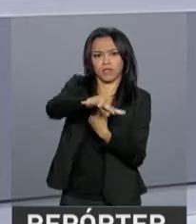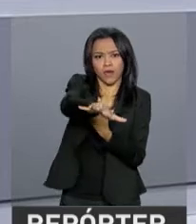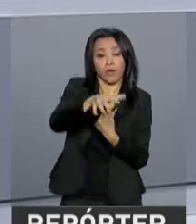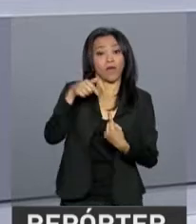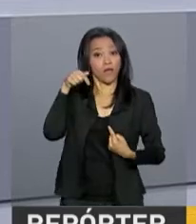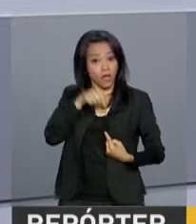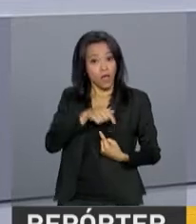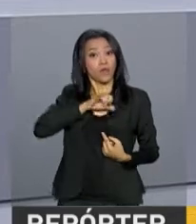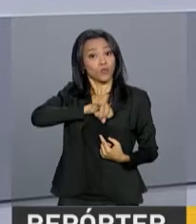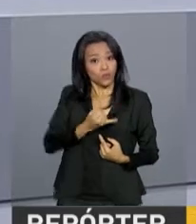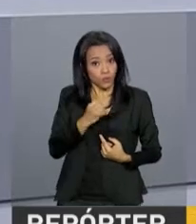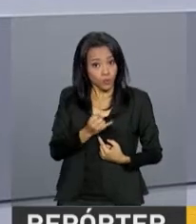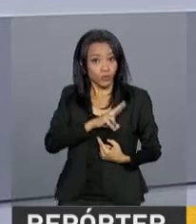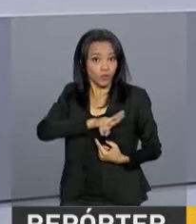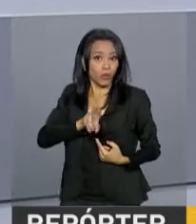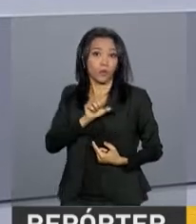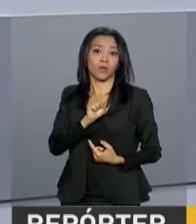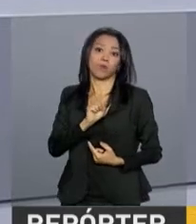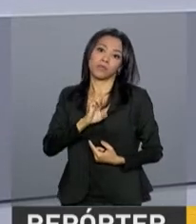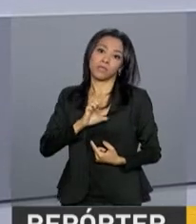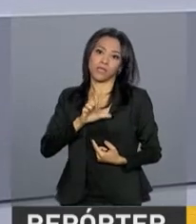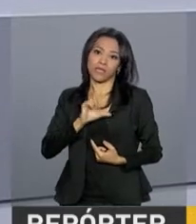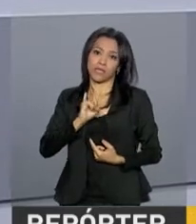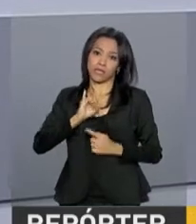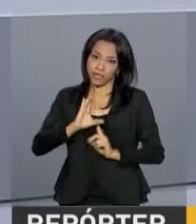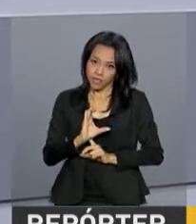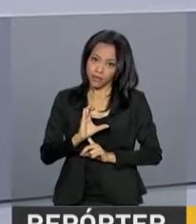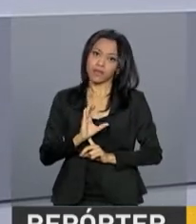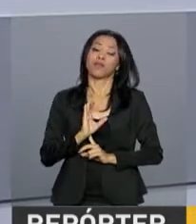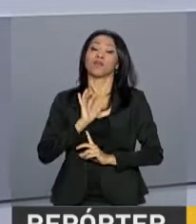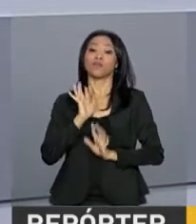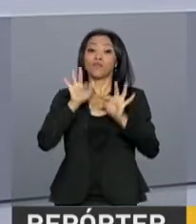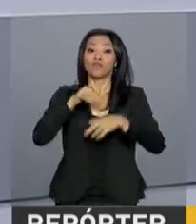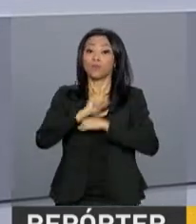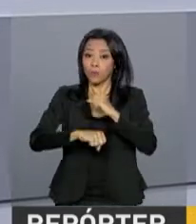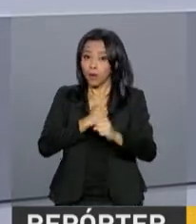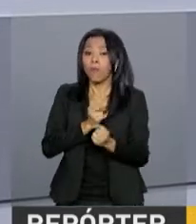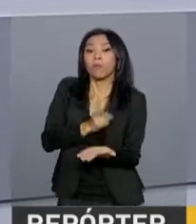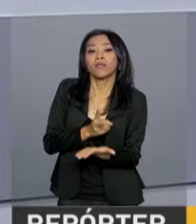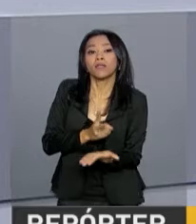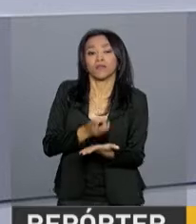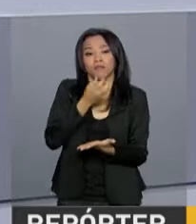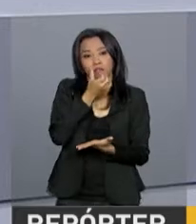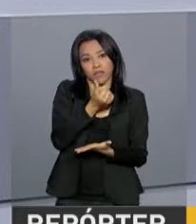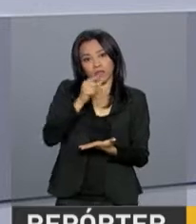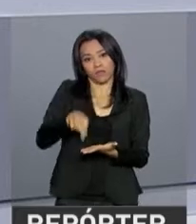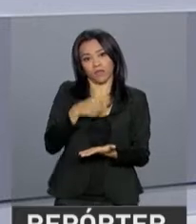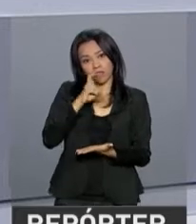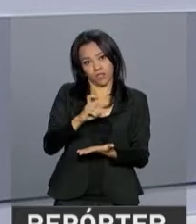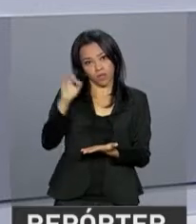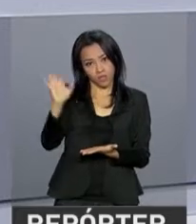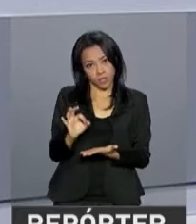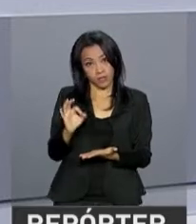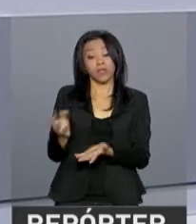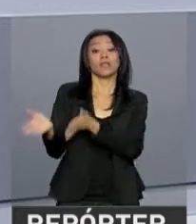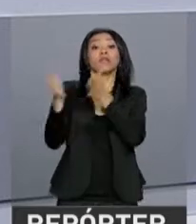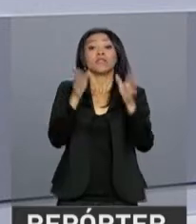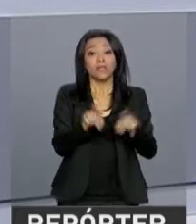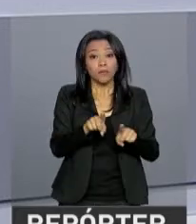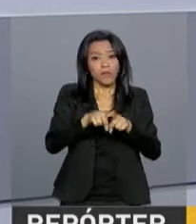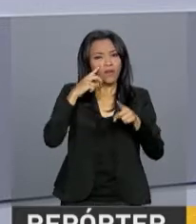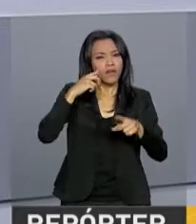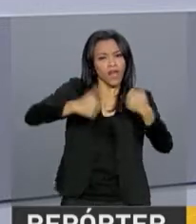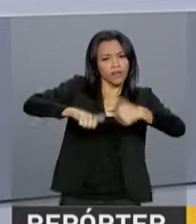da taxa básica de juros a selic para o final do ano foi mantida em 6 e meio por cento o mercado revisou também a expectativa